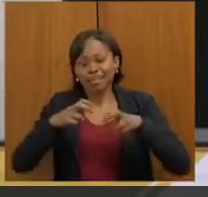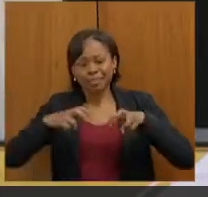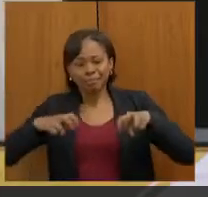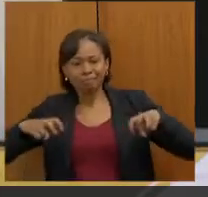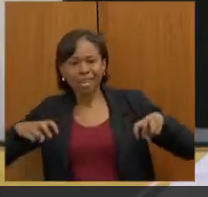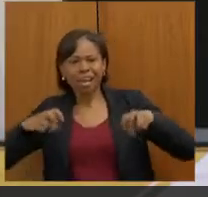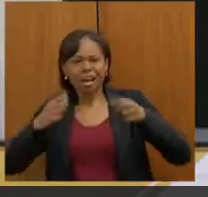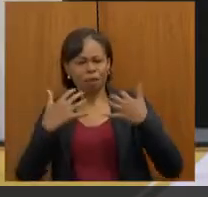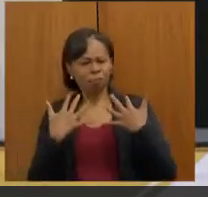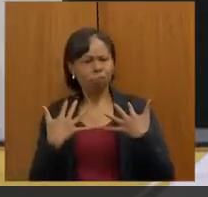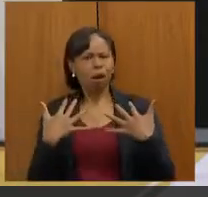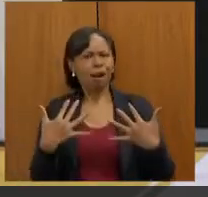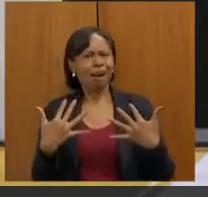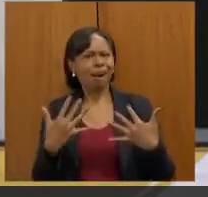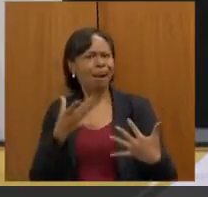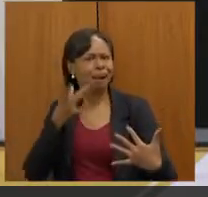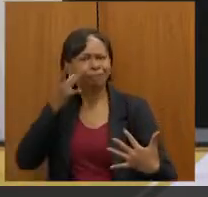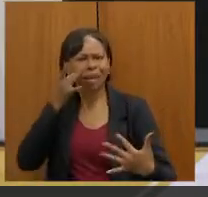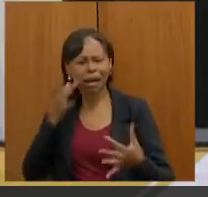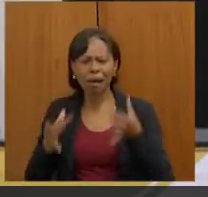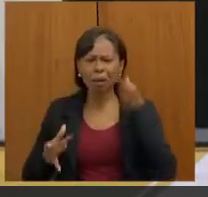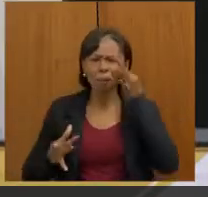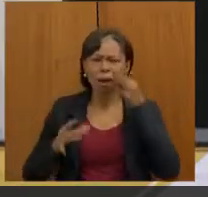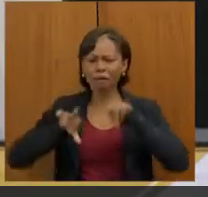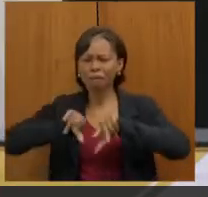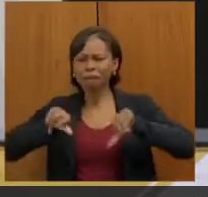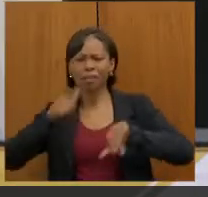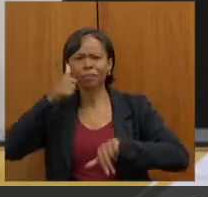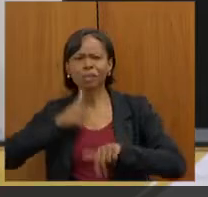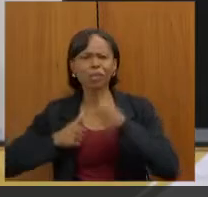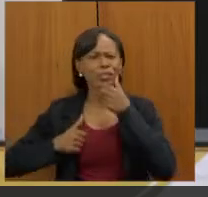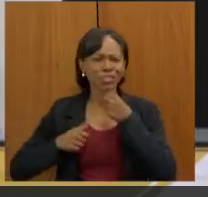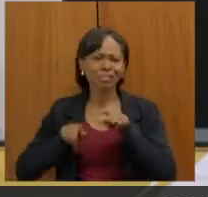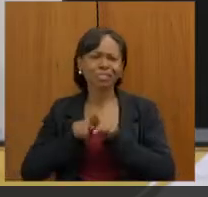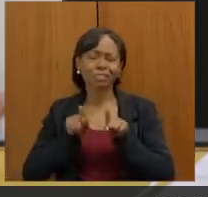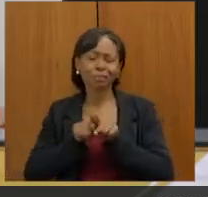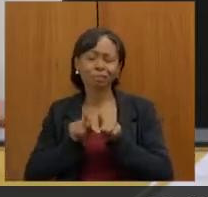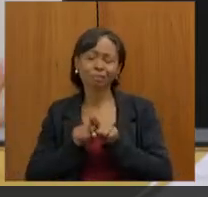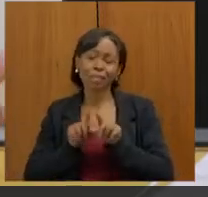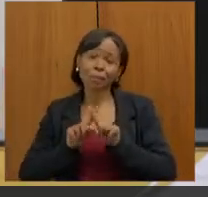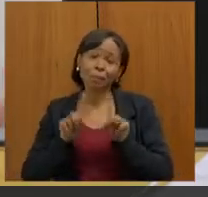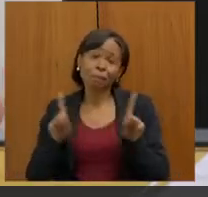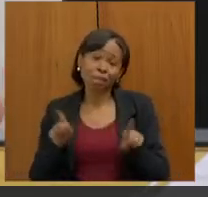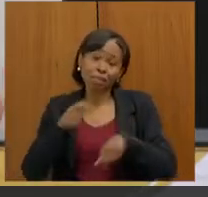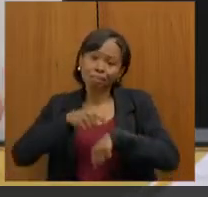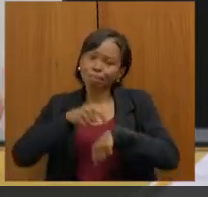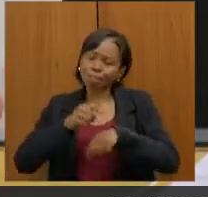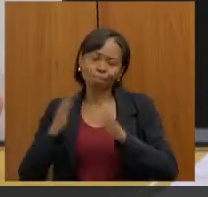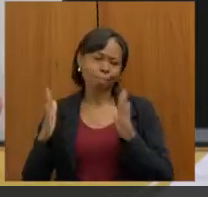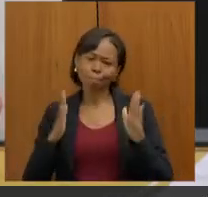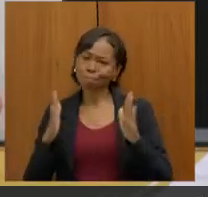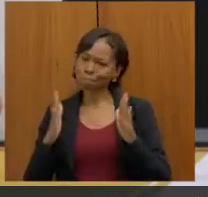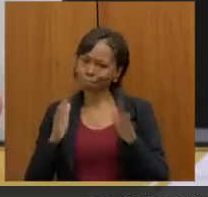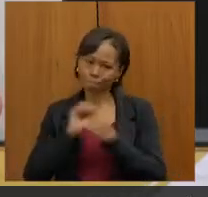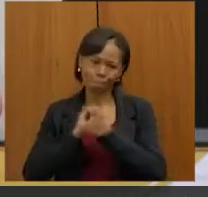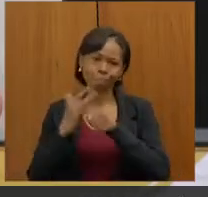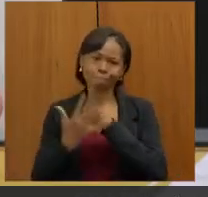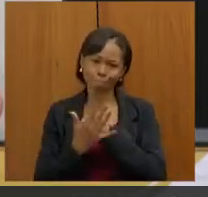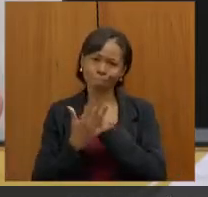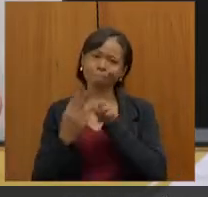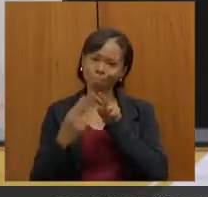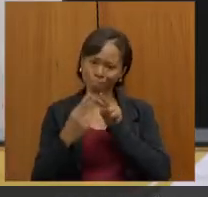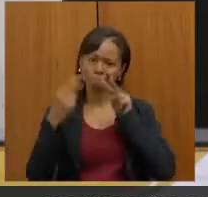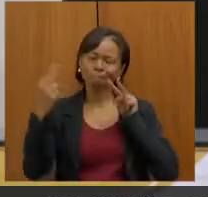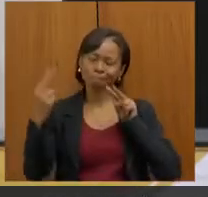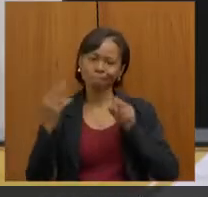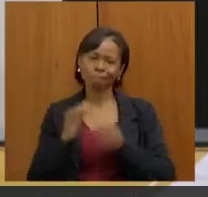assentos aqui tivessem todos preenchidos com muitas mulheres e também com muitos homens comprometidos com essa causa mas nesse momento da pandemia a gente tem feito de